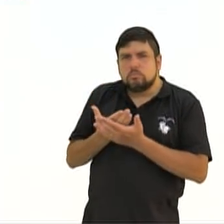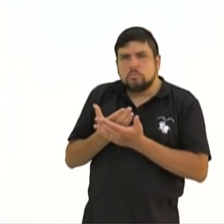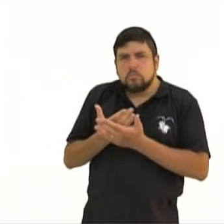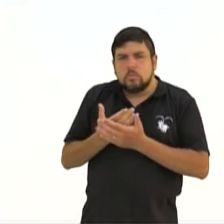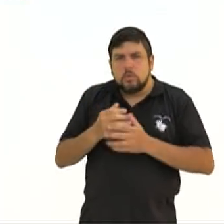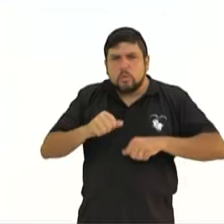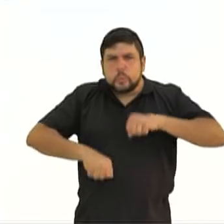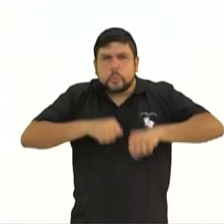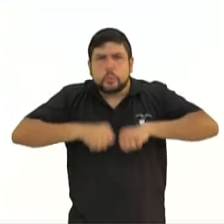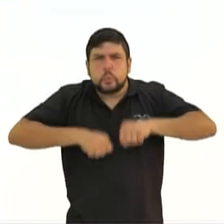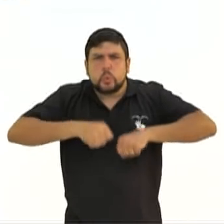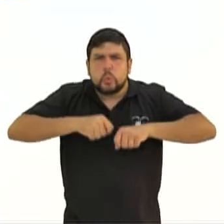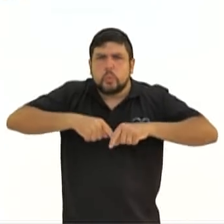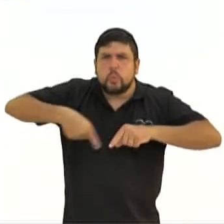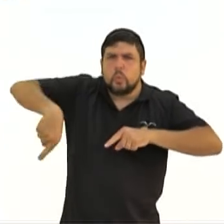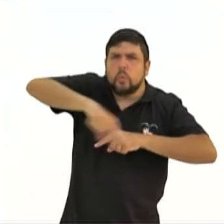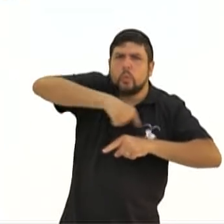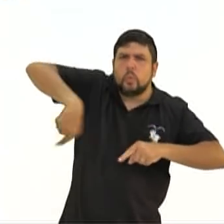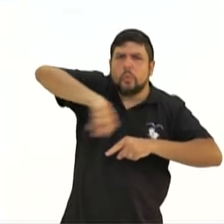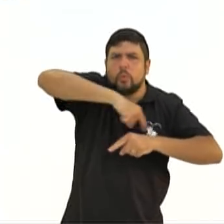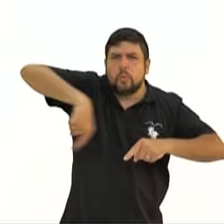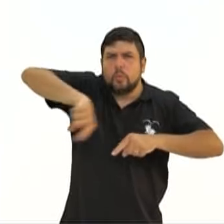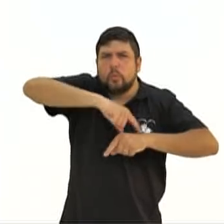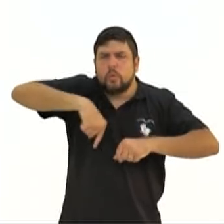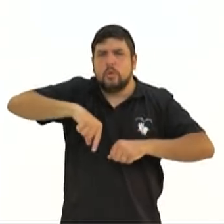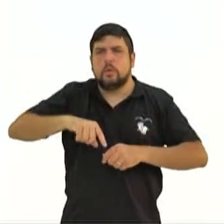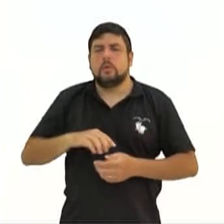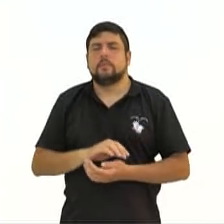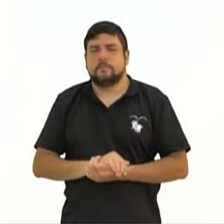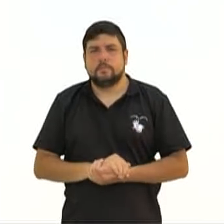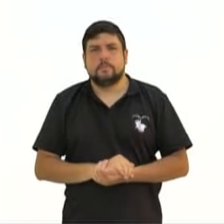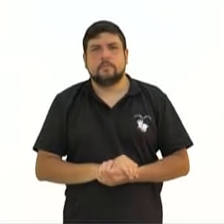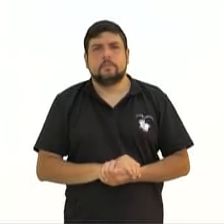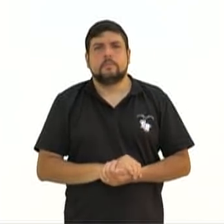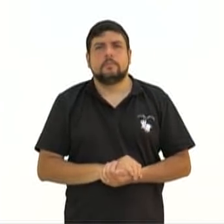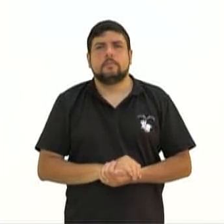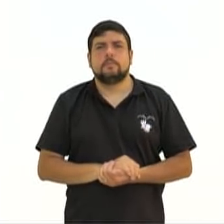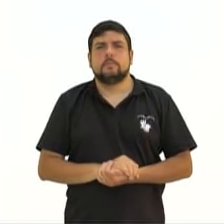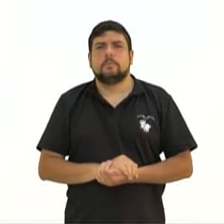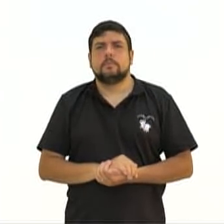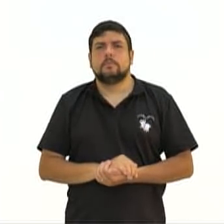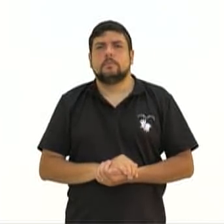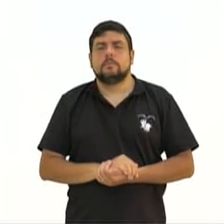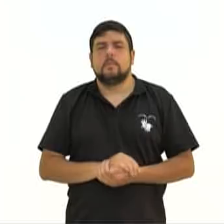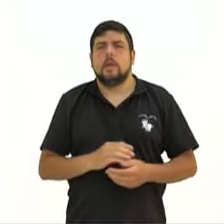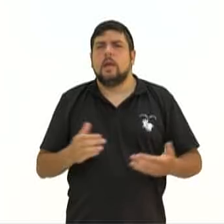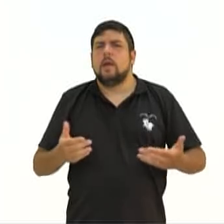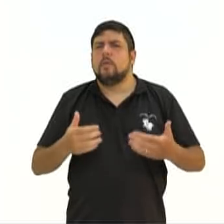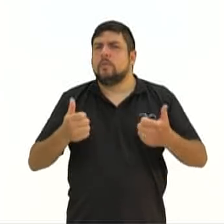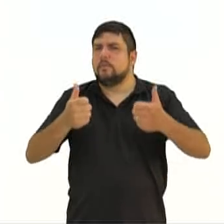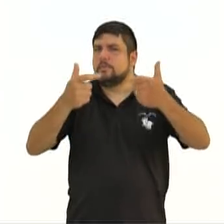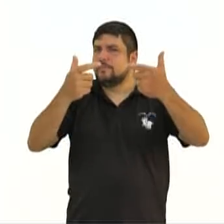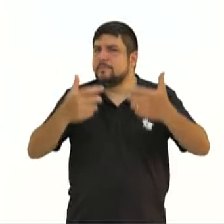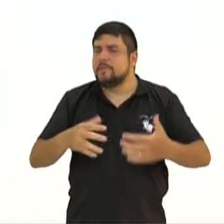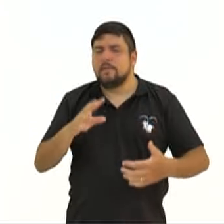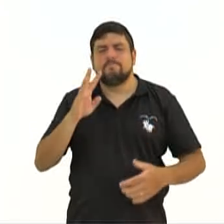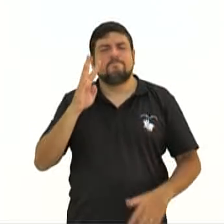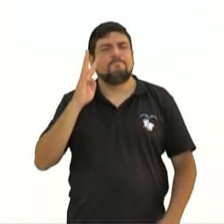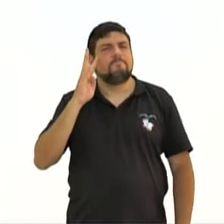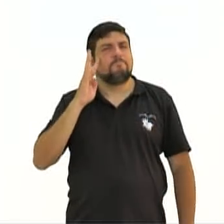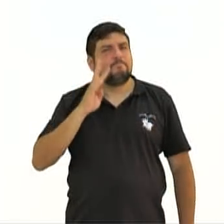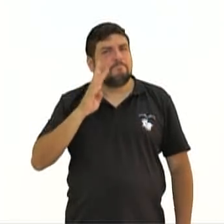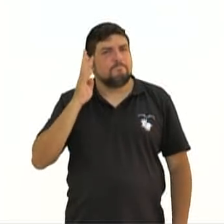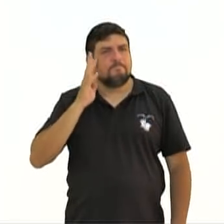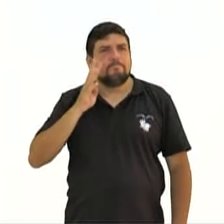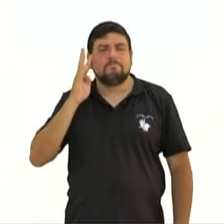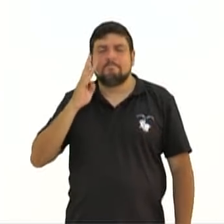pista? Ah, lembrou, né? Beleza. Continuamos então. Agora eu quero falar de um negócio muito legal